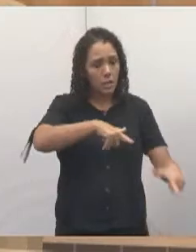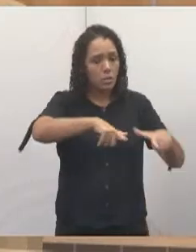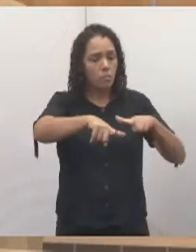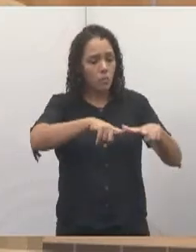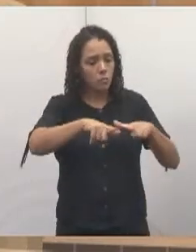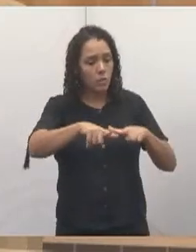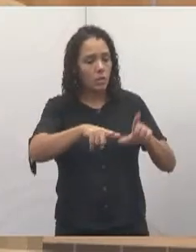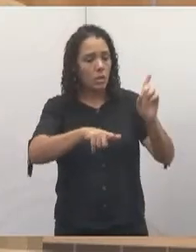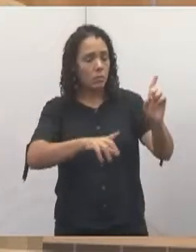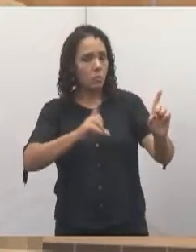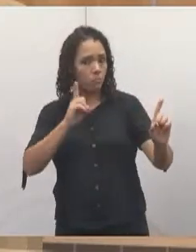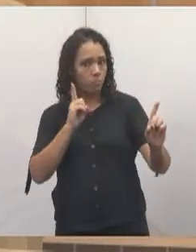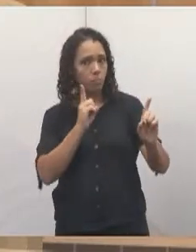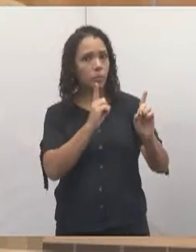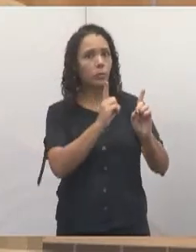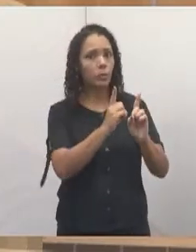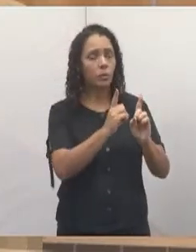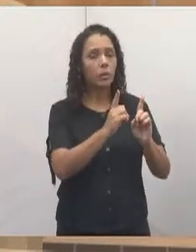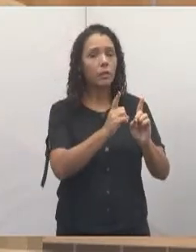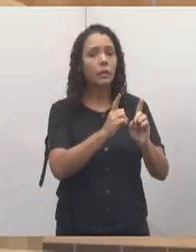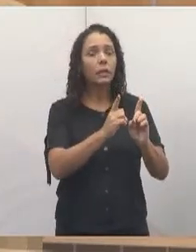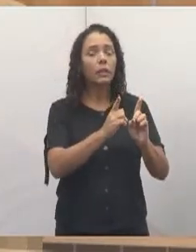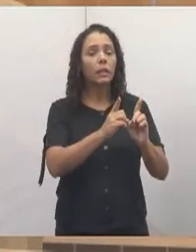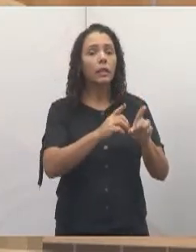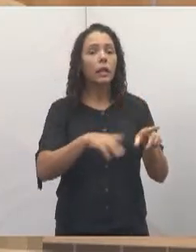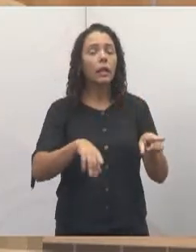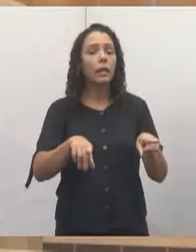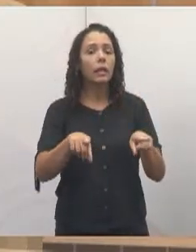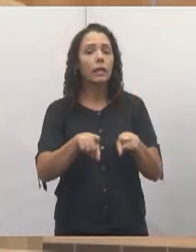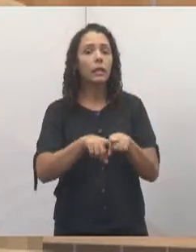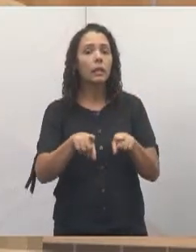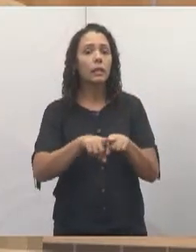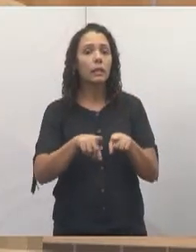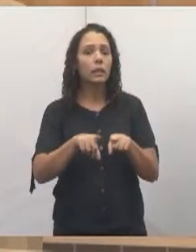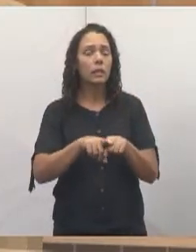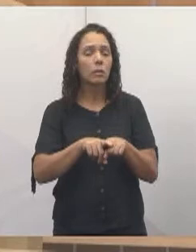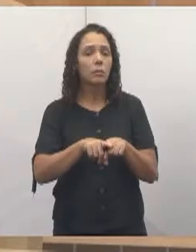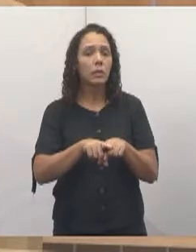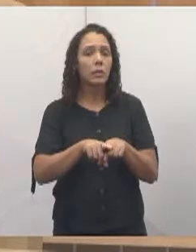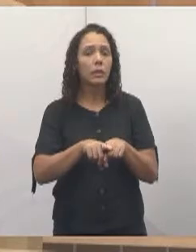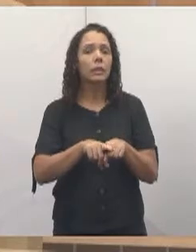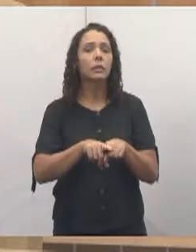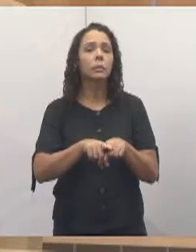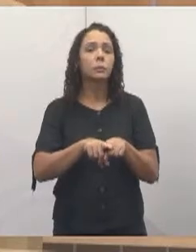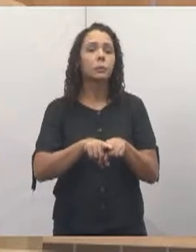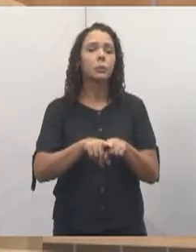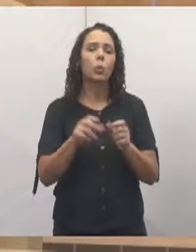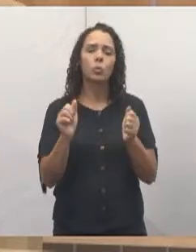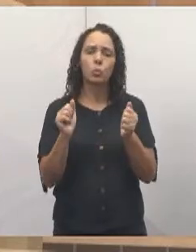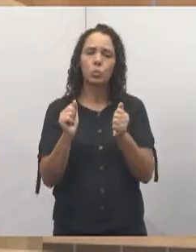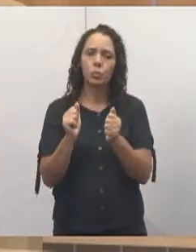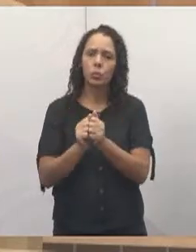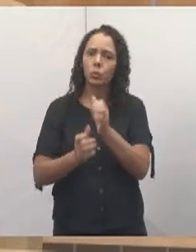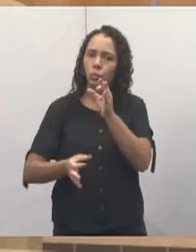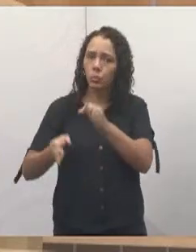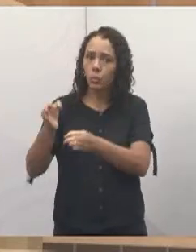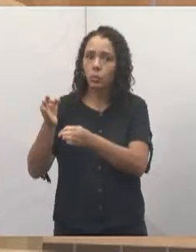né, e diversas atividades que façam, mas também junto aos